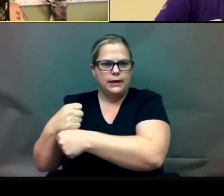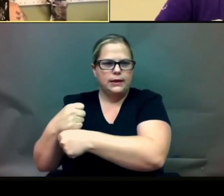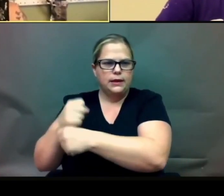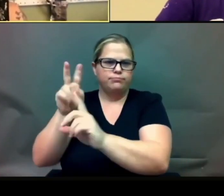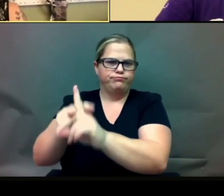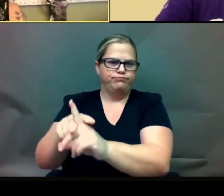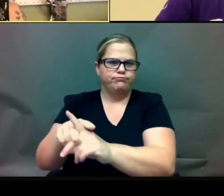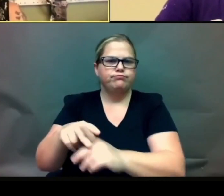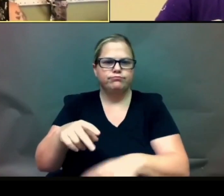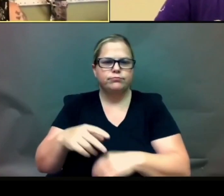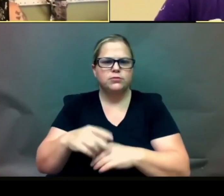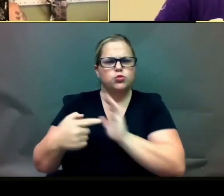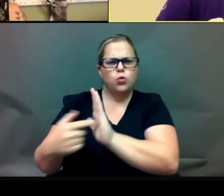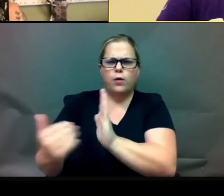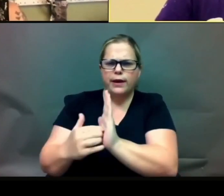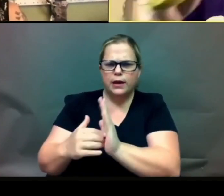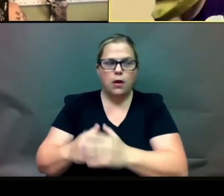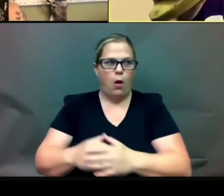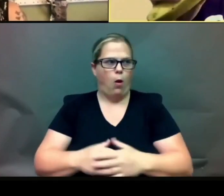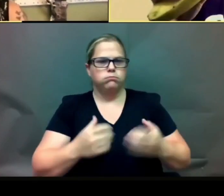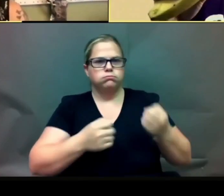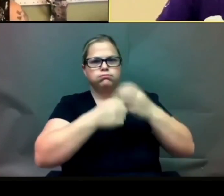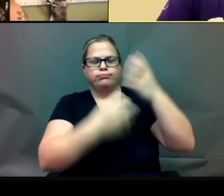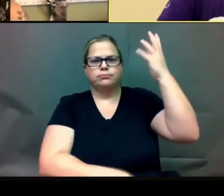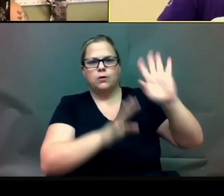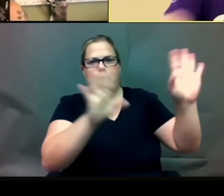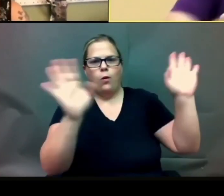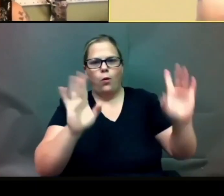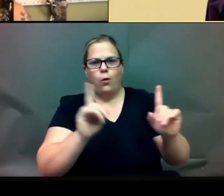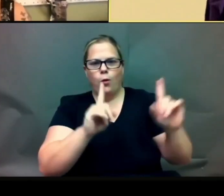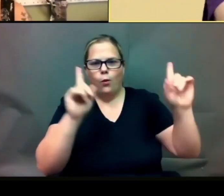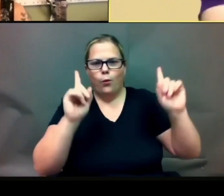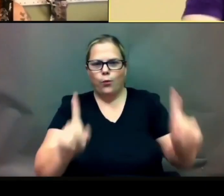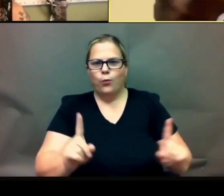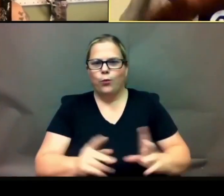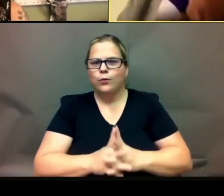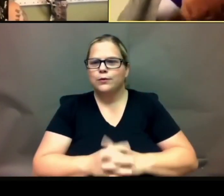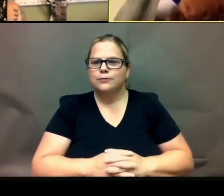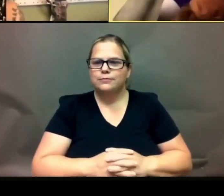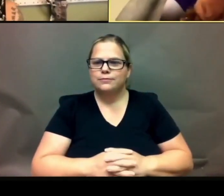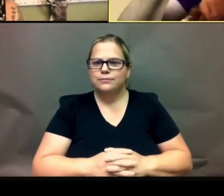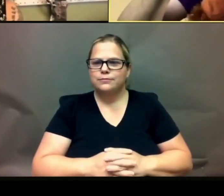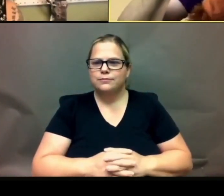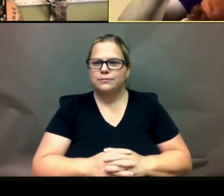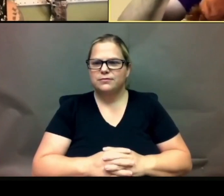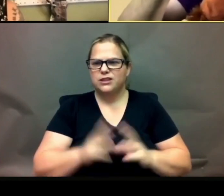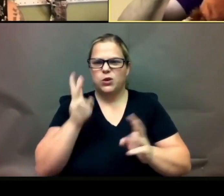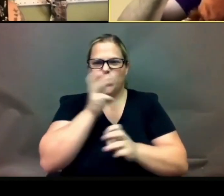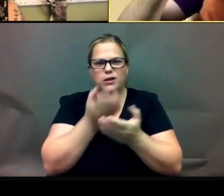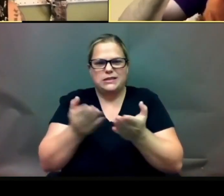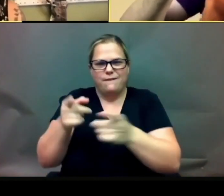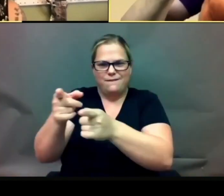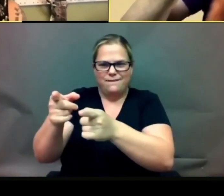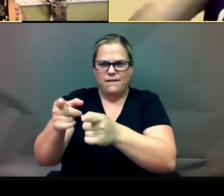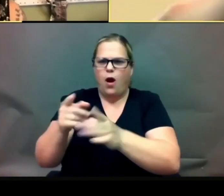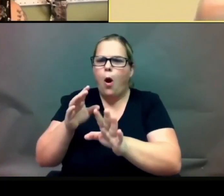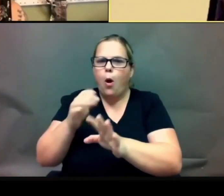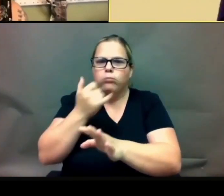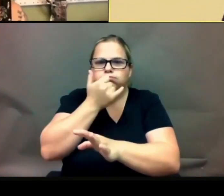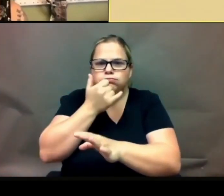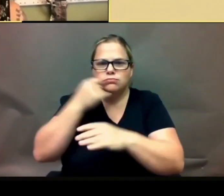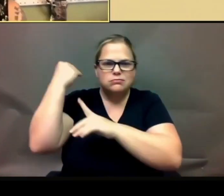Makemake. Mostra de novo, eu quero ver. Ah, tem coisa demais, frutas, outras coisas